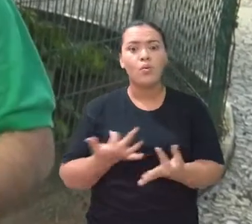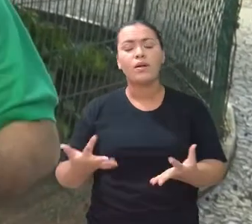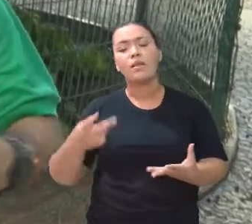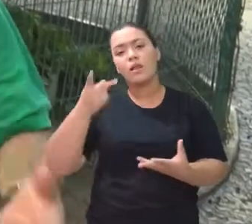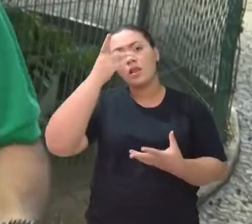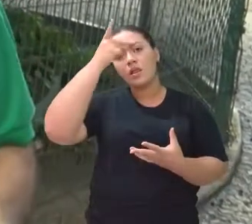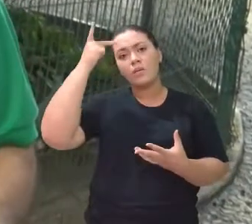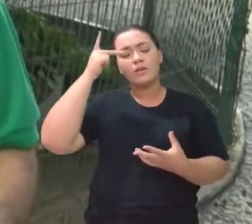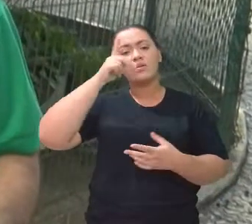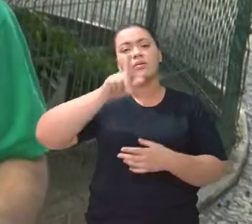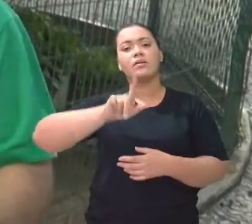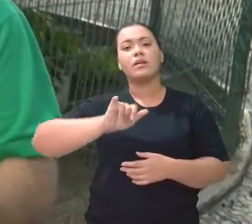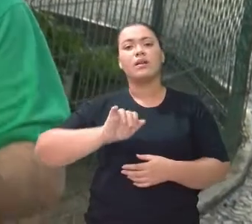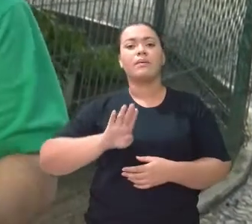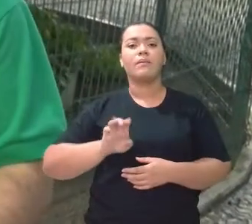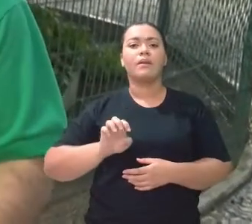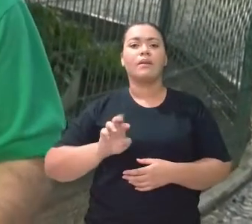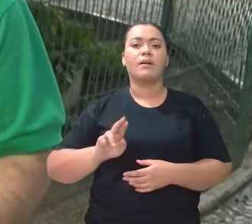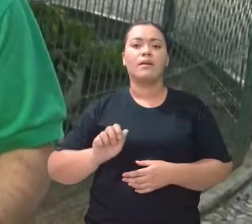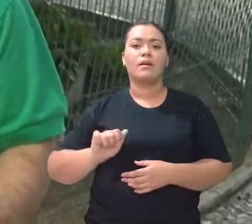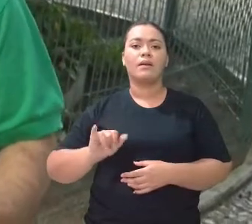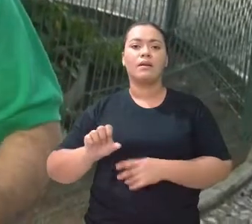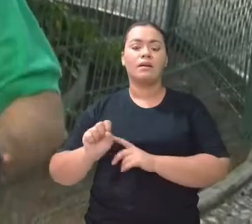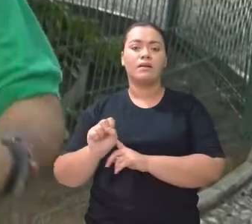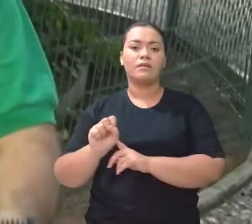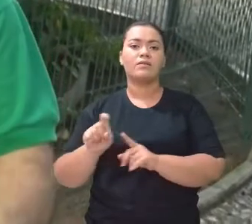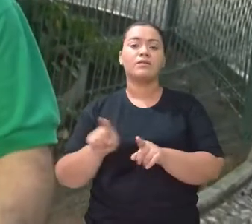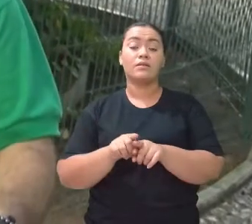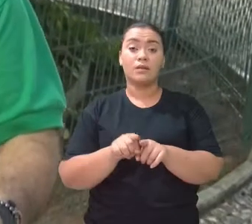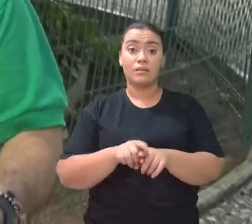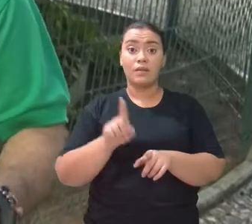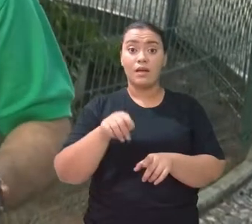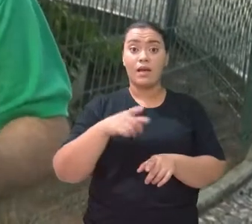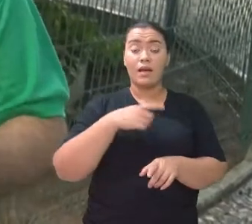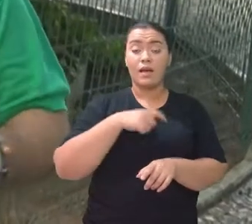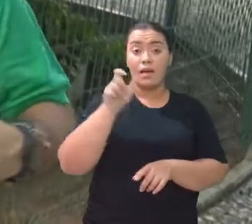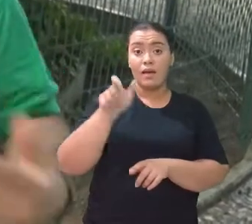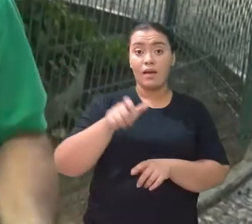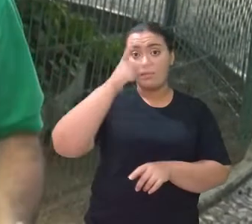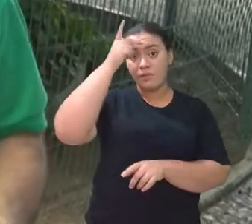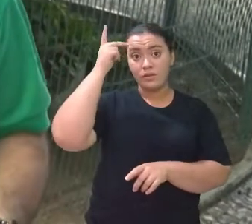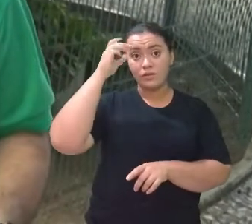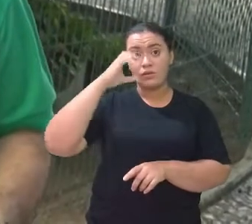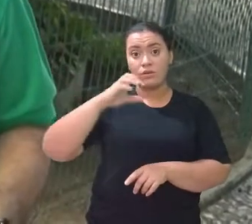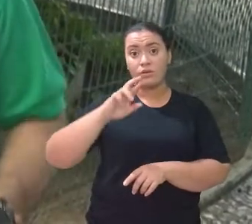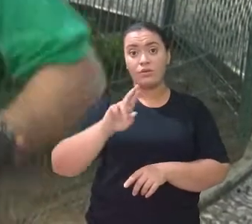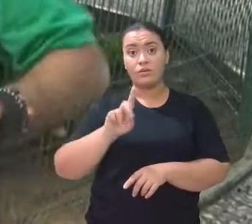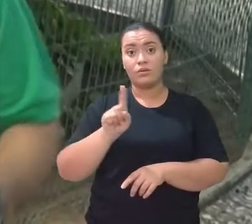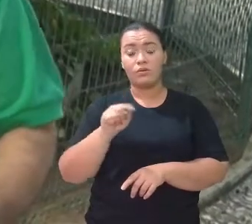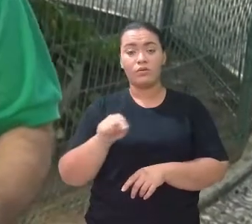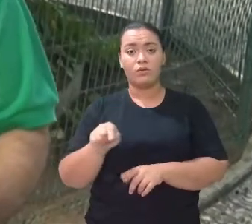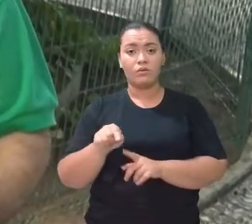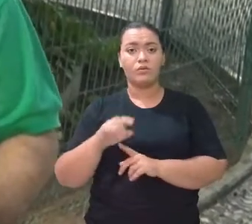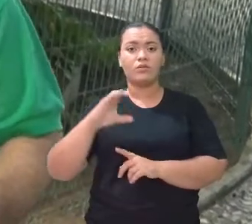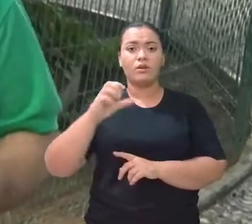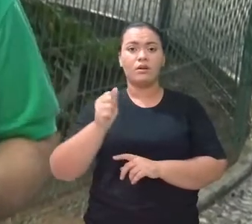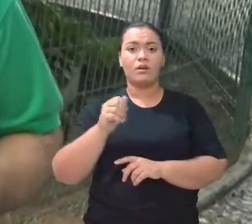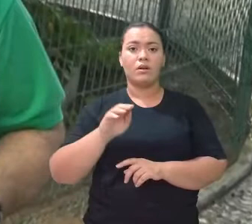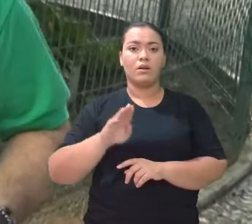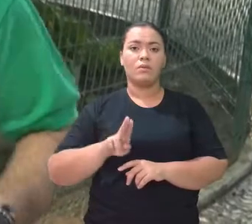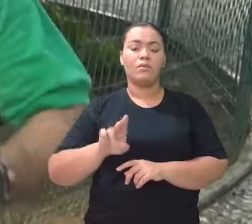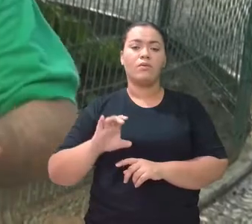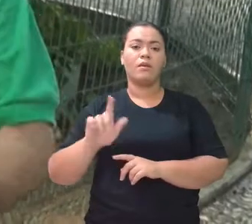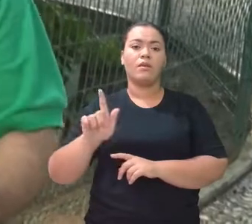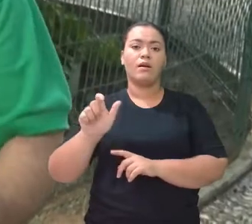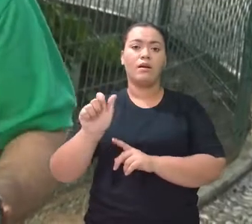período, dentre eles o Cruz Cabugá, por exemplo, que vocês devem já ter ouvido falar, que existe aqui no